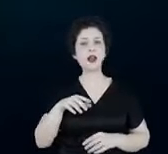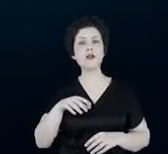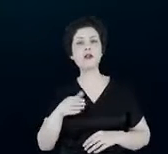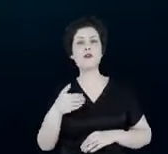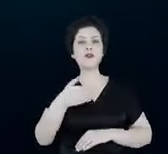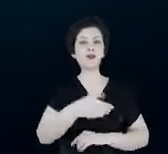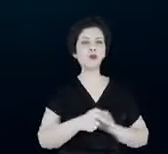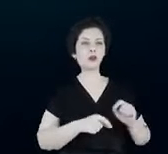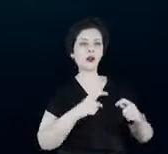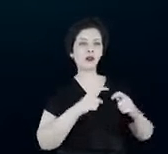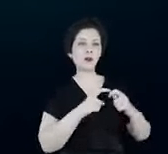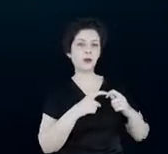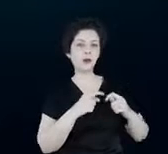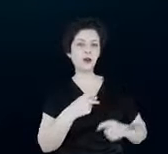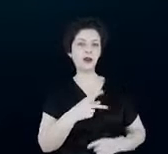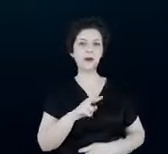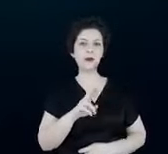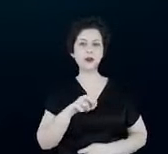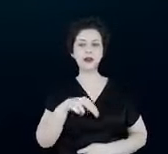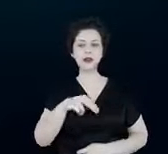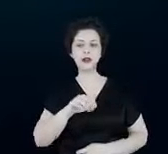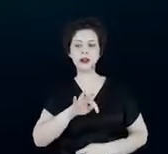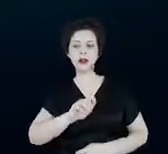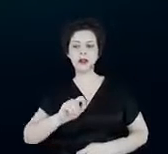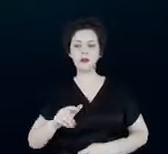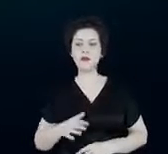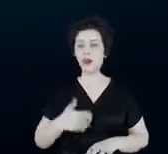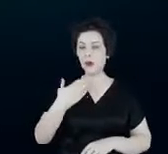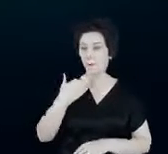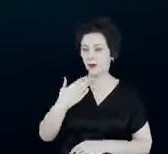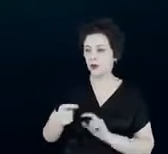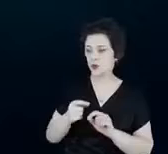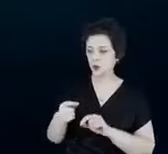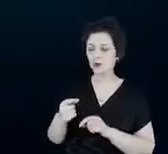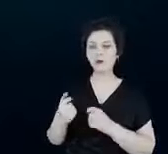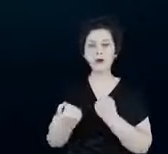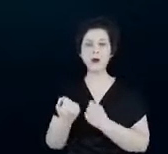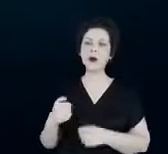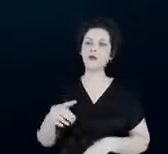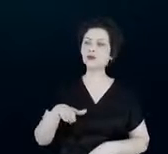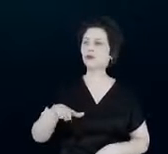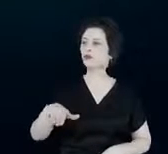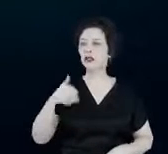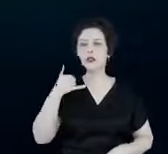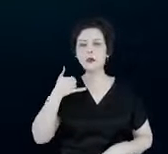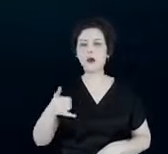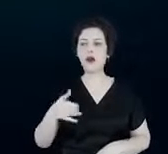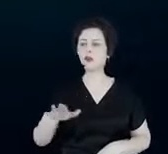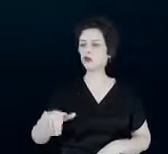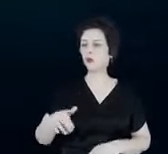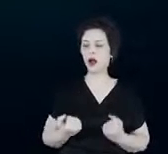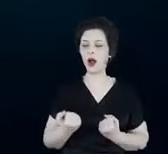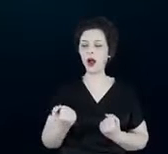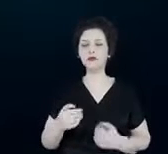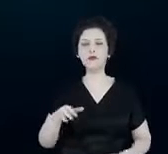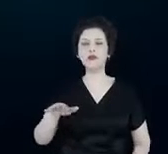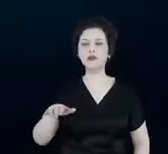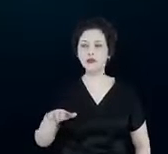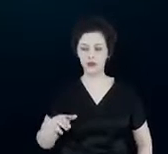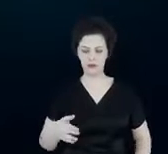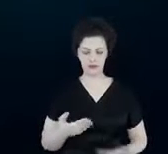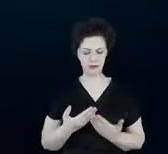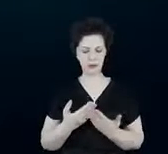o pré-natal dela ela tava passando mal na saída eu vou puxar deixa eu pedir um transporte por nessa teu celular quando foi pedir